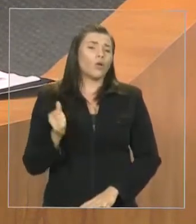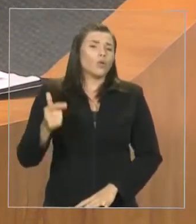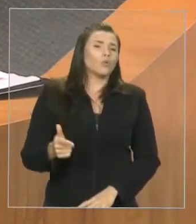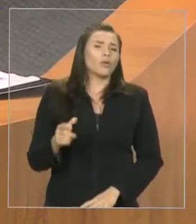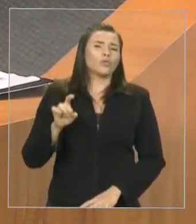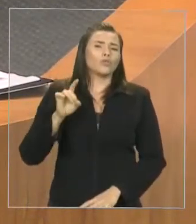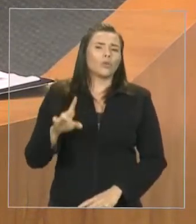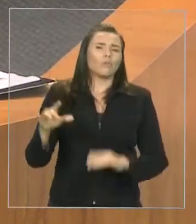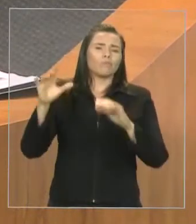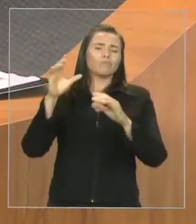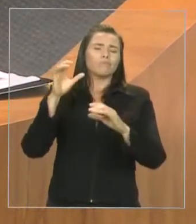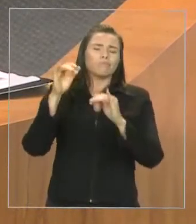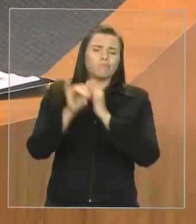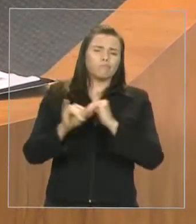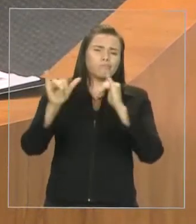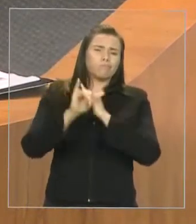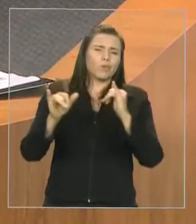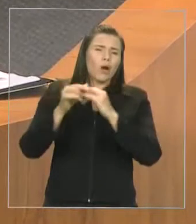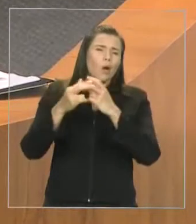maranhenses?